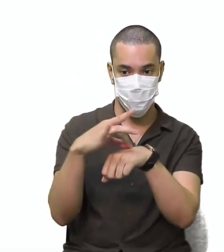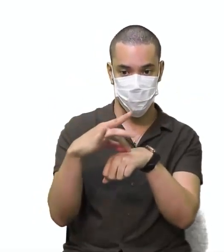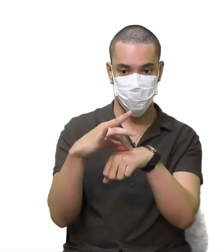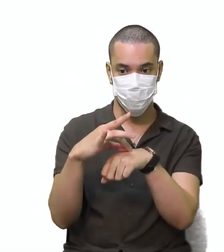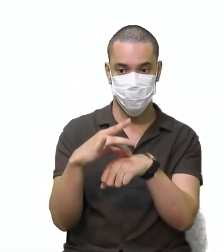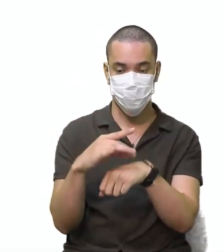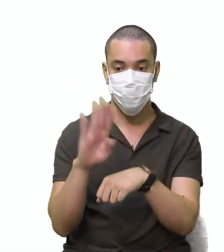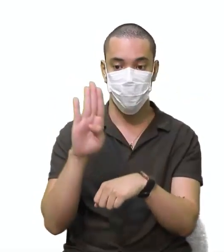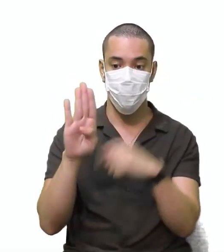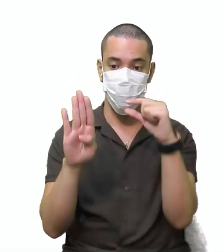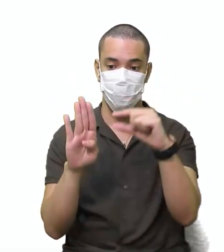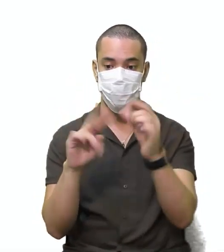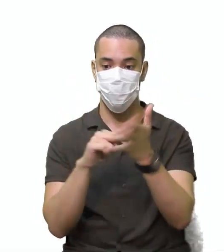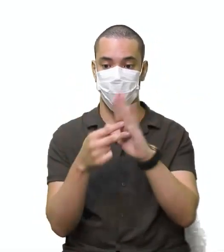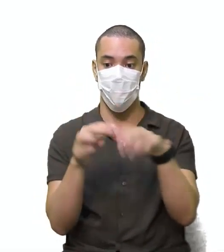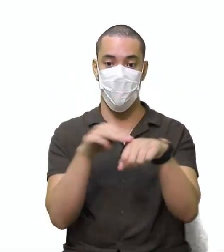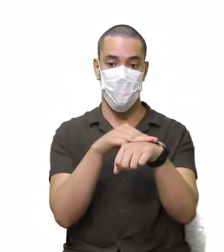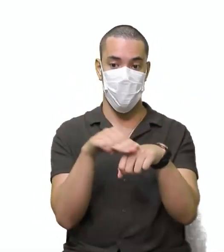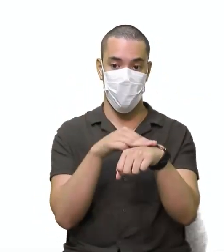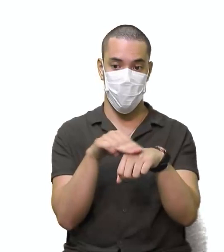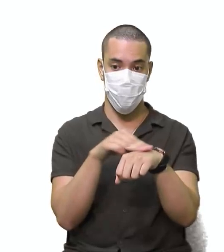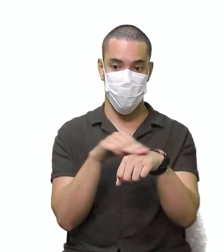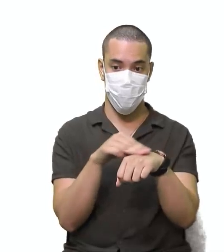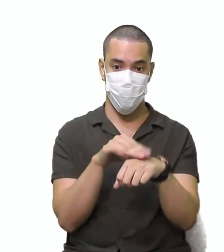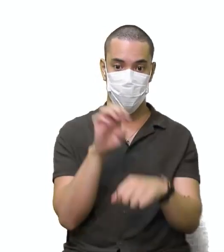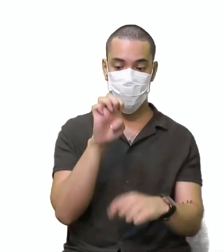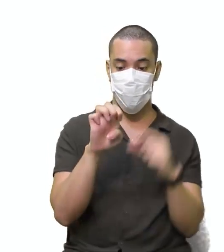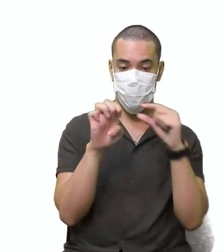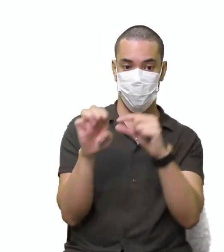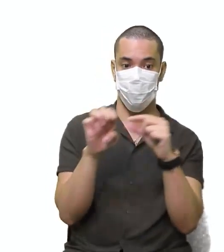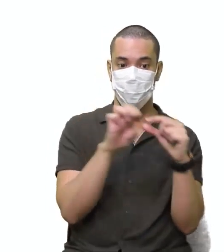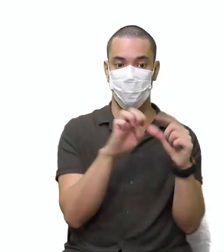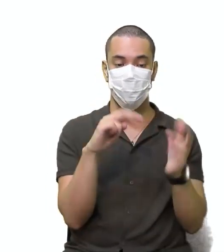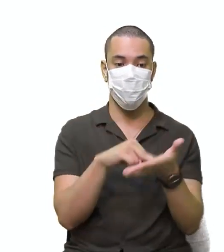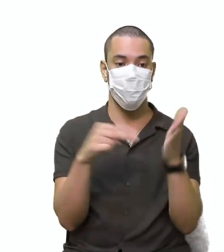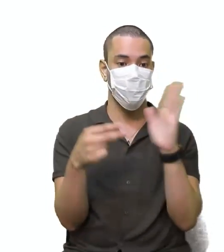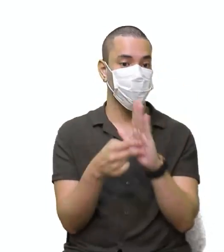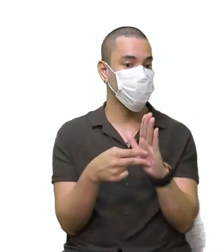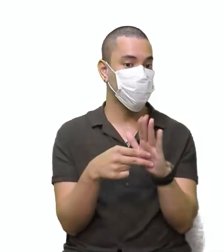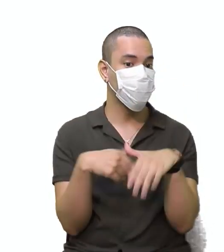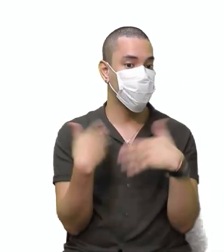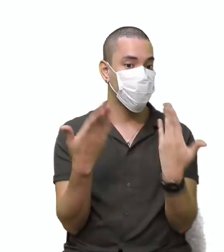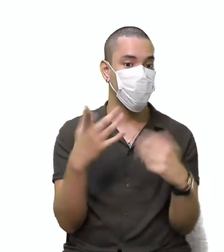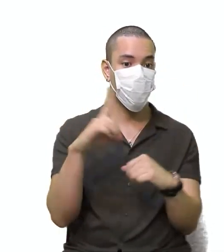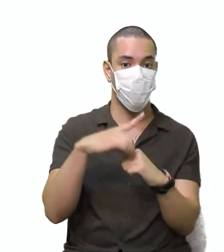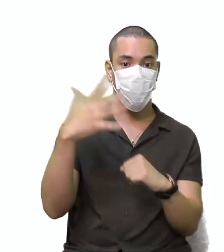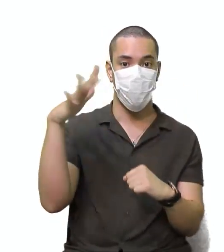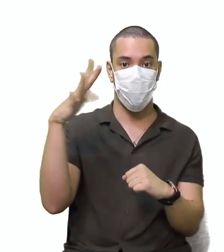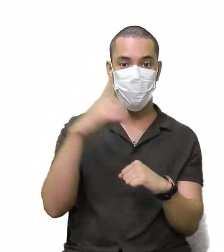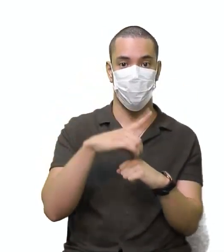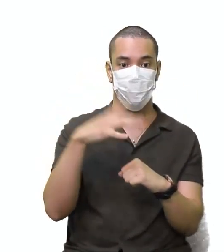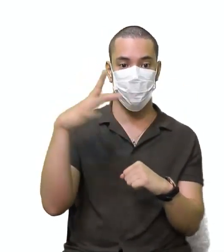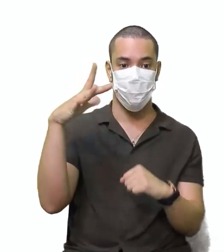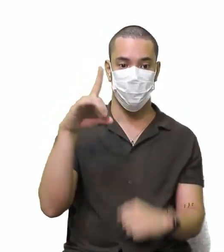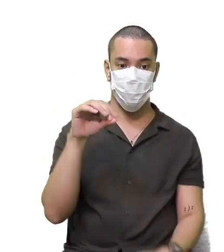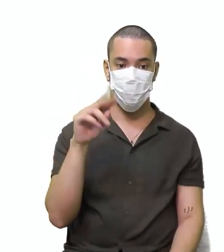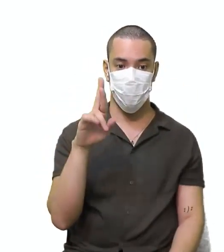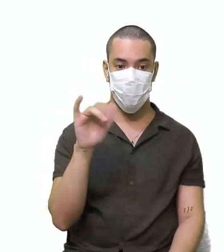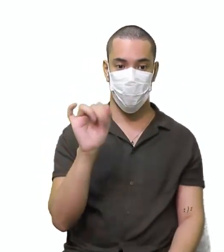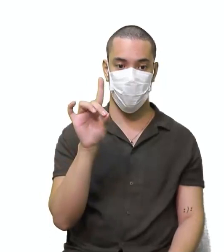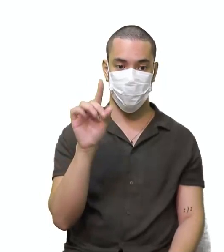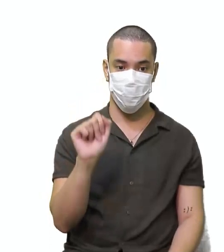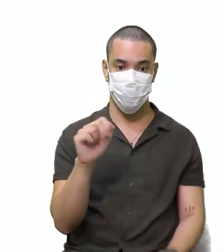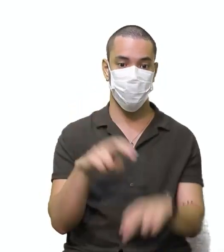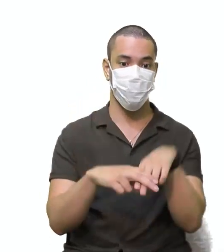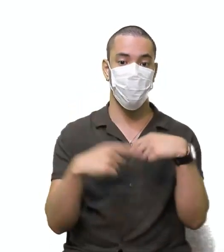Bzinho, marrom. Ezinho, Ezinho, a cor dourada. Então, nesse momento,